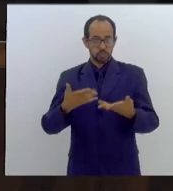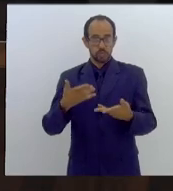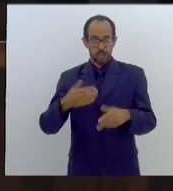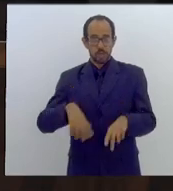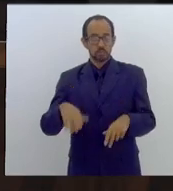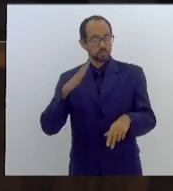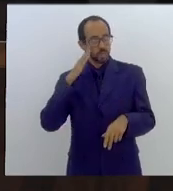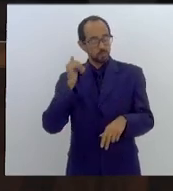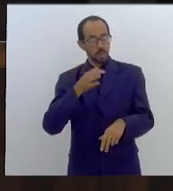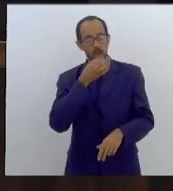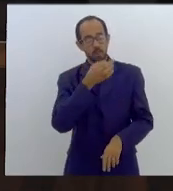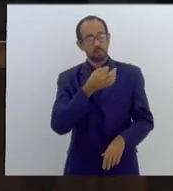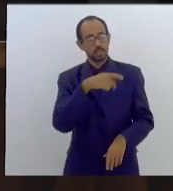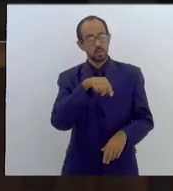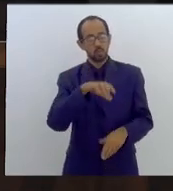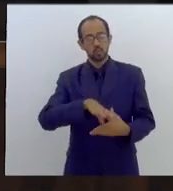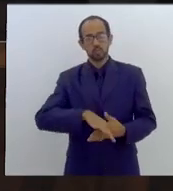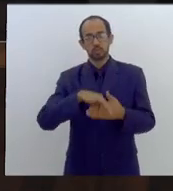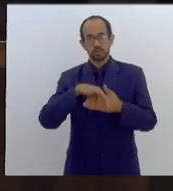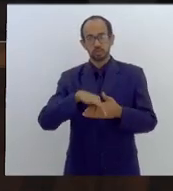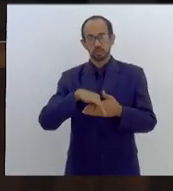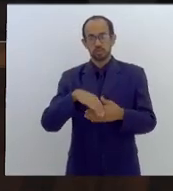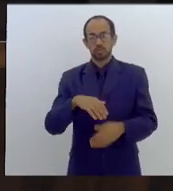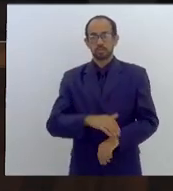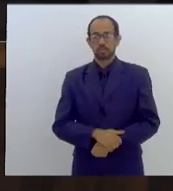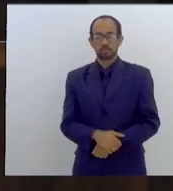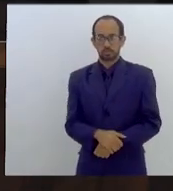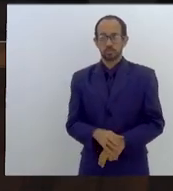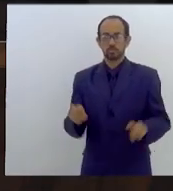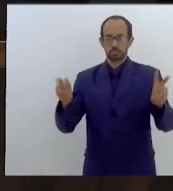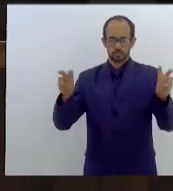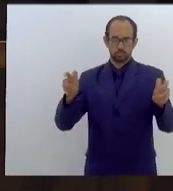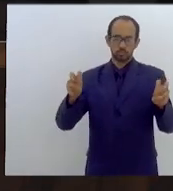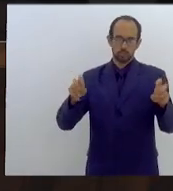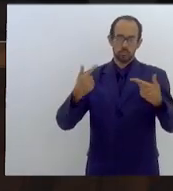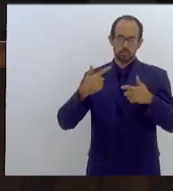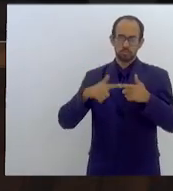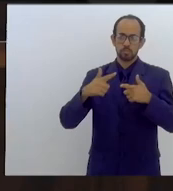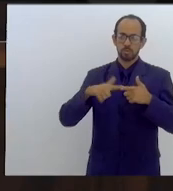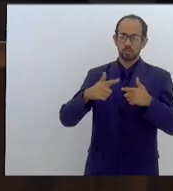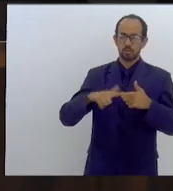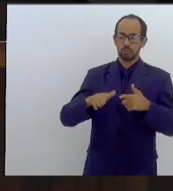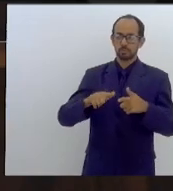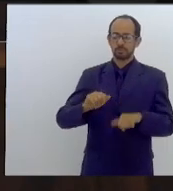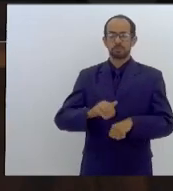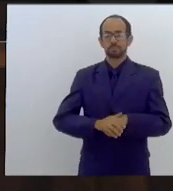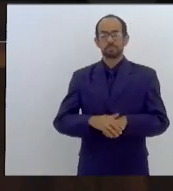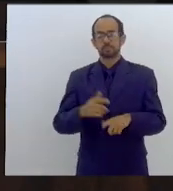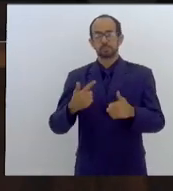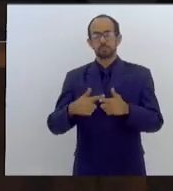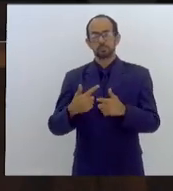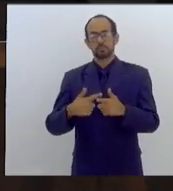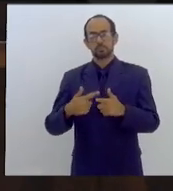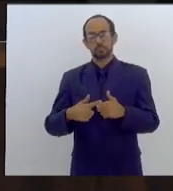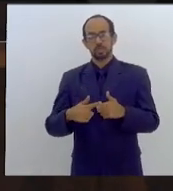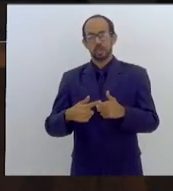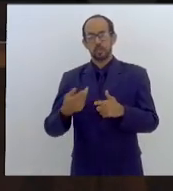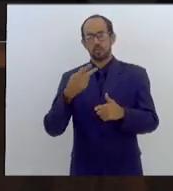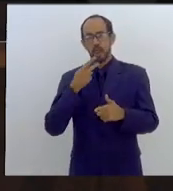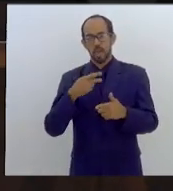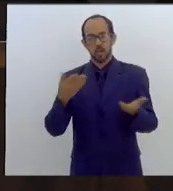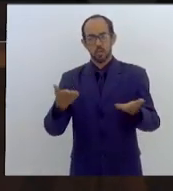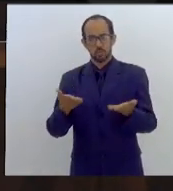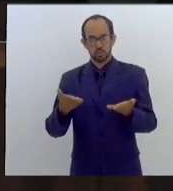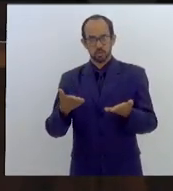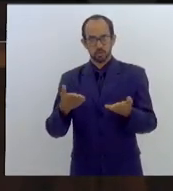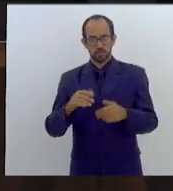líderes em relação a esse ponto, porque eu falei hoje lá e volto a repetir,